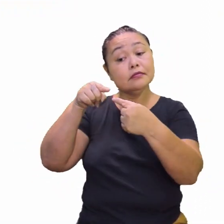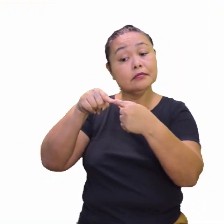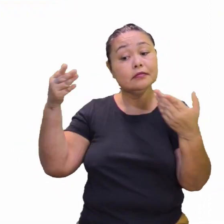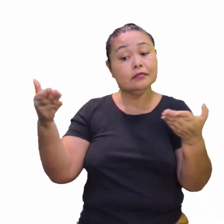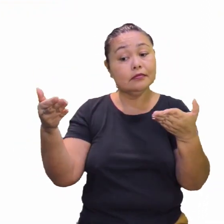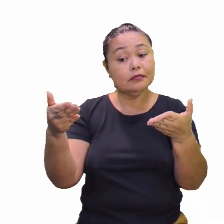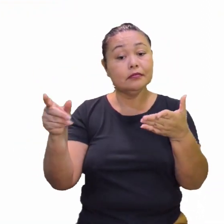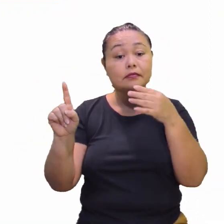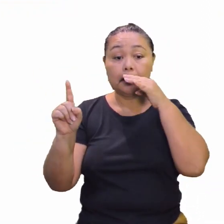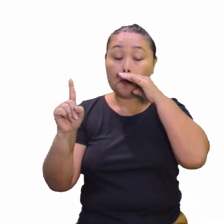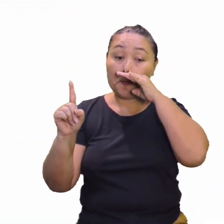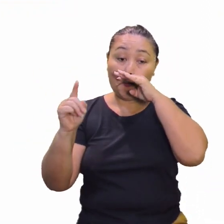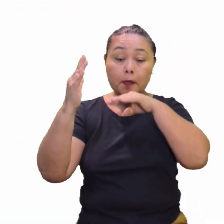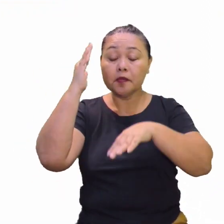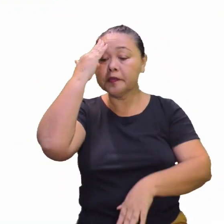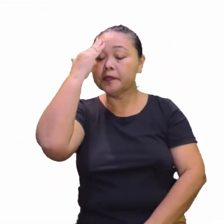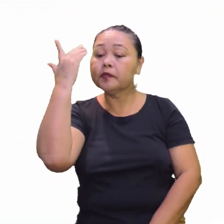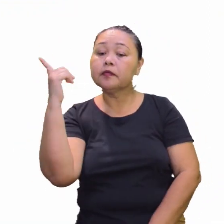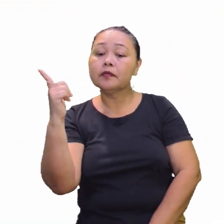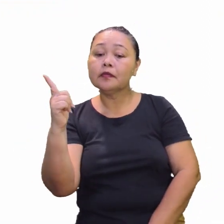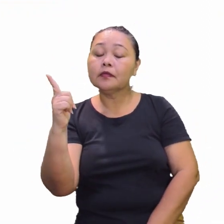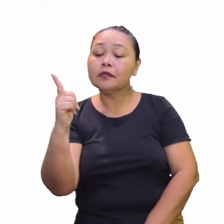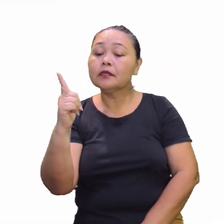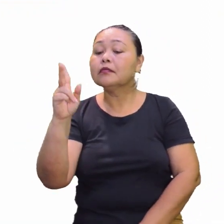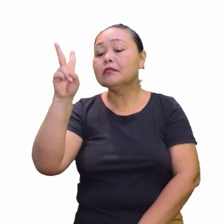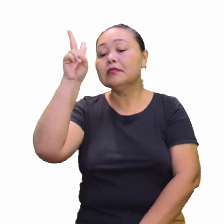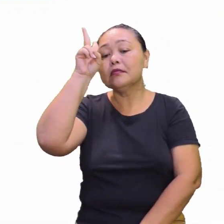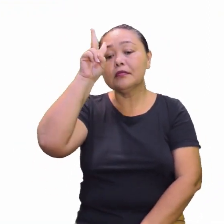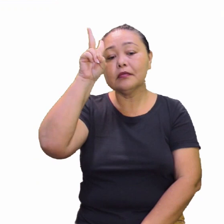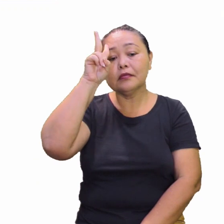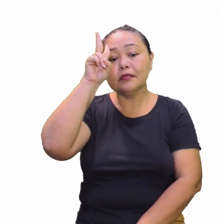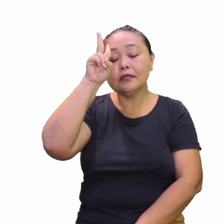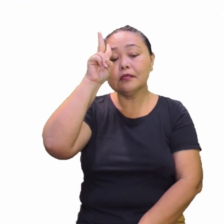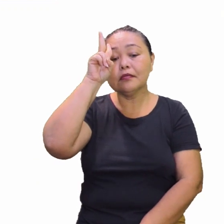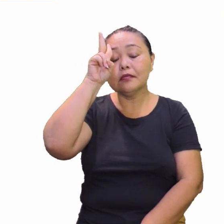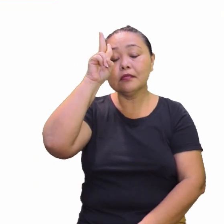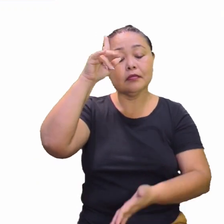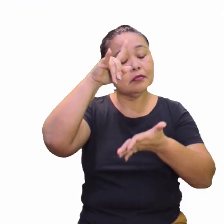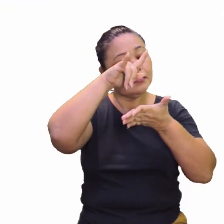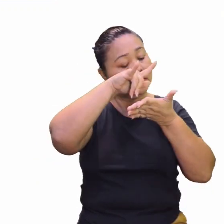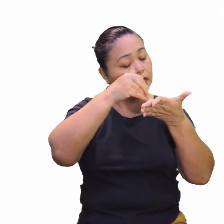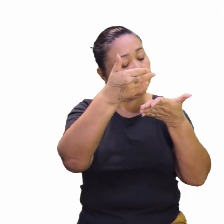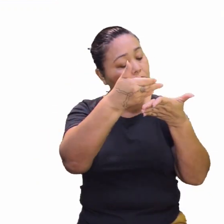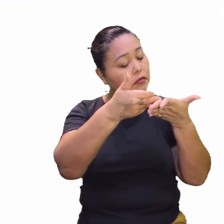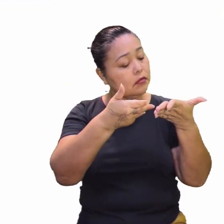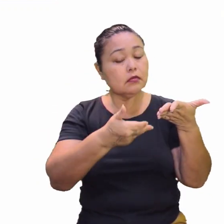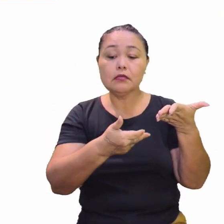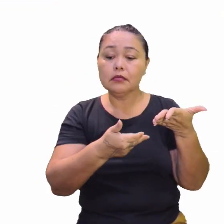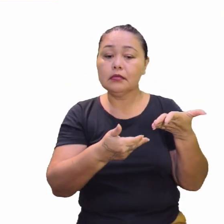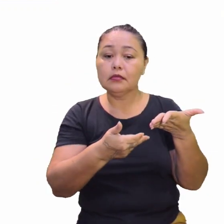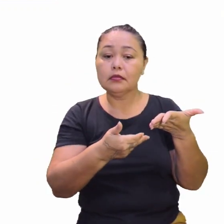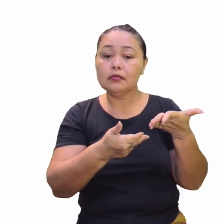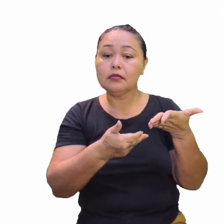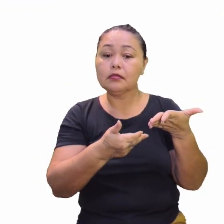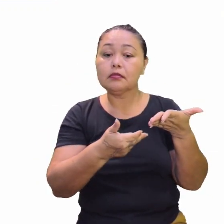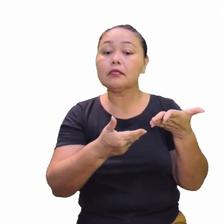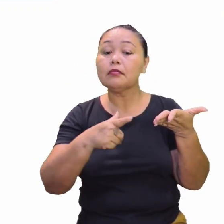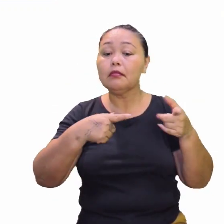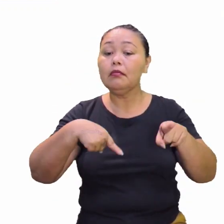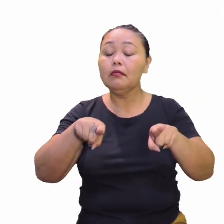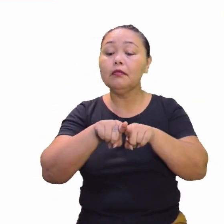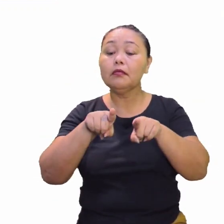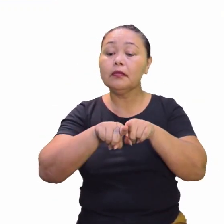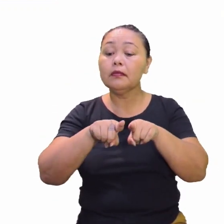de hoje é interpretar geograficamente, historicamente, em fontes documentais